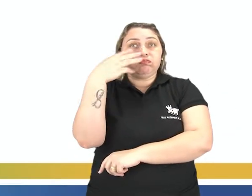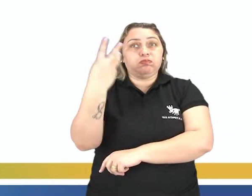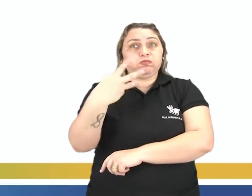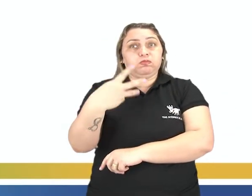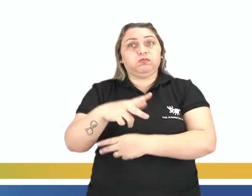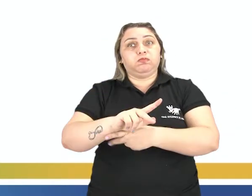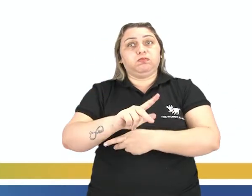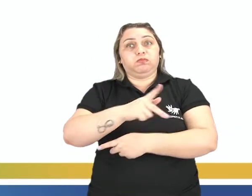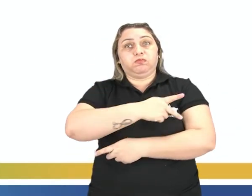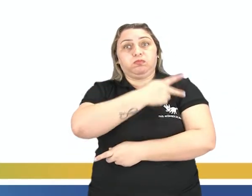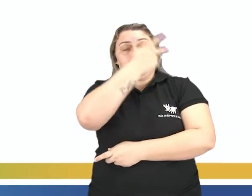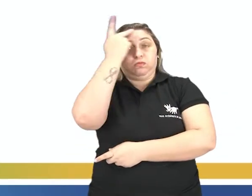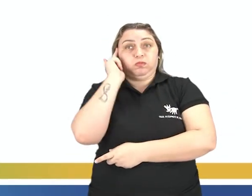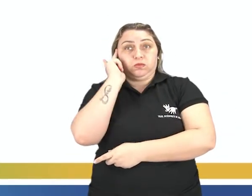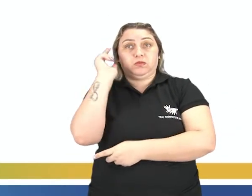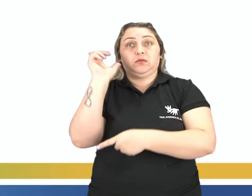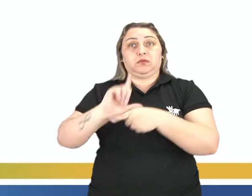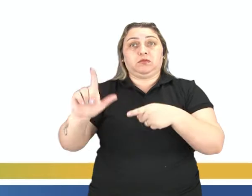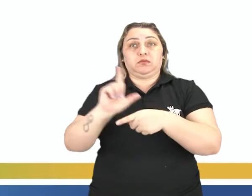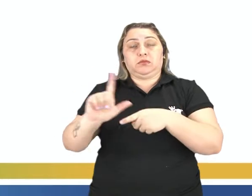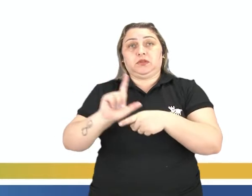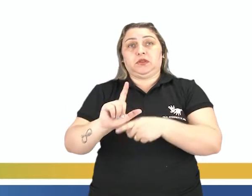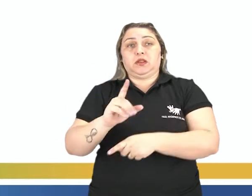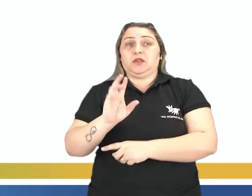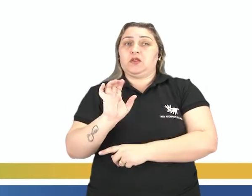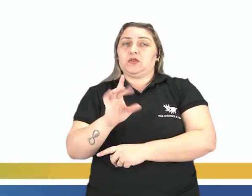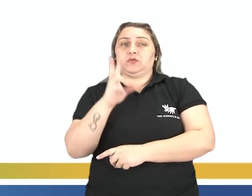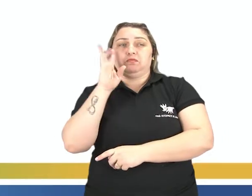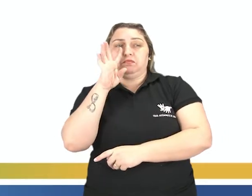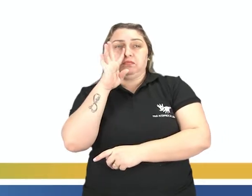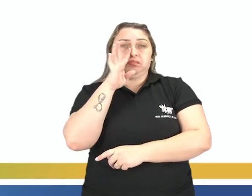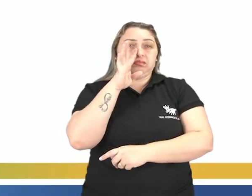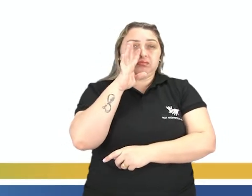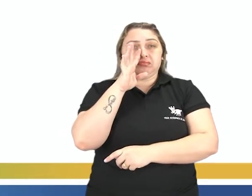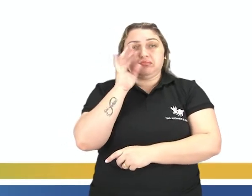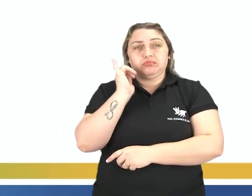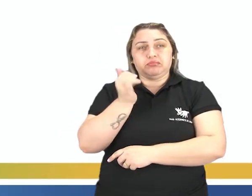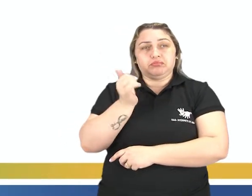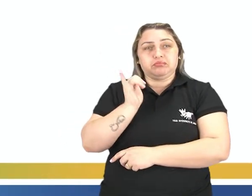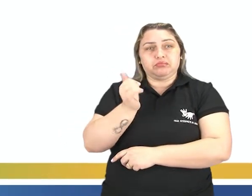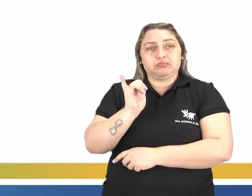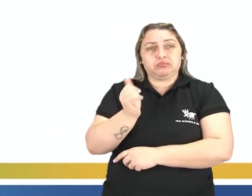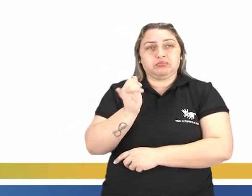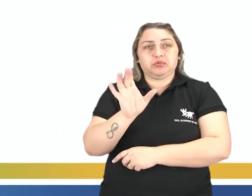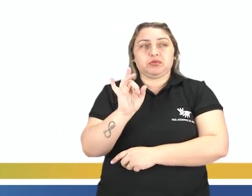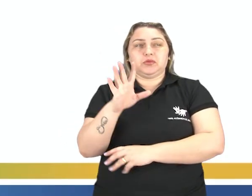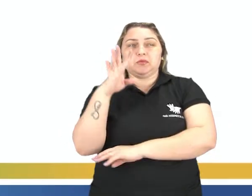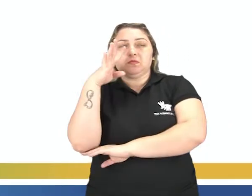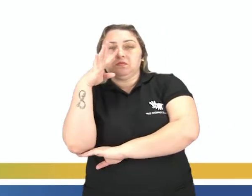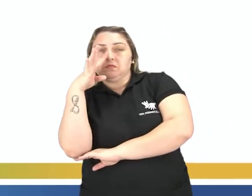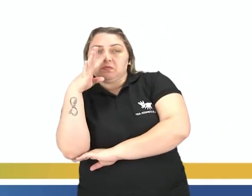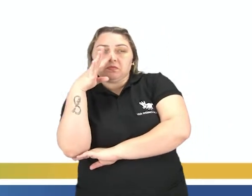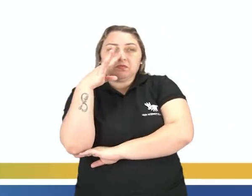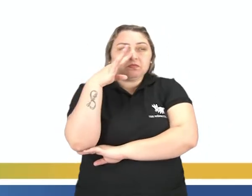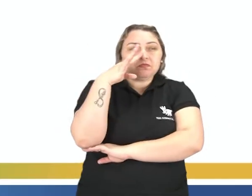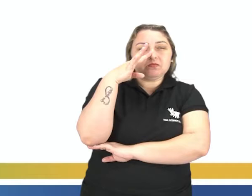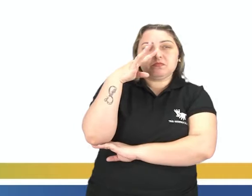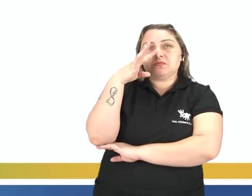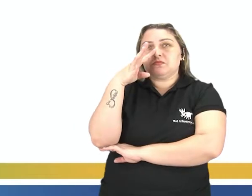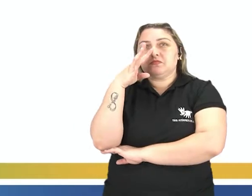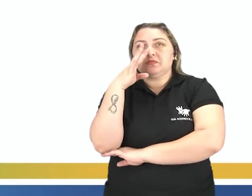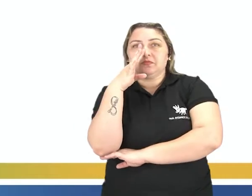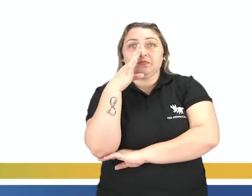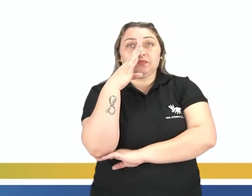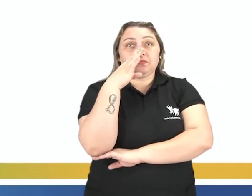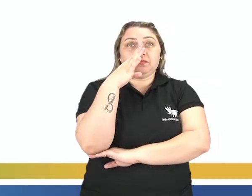Ele pode ser observador, que vai estar na terceira pessoa, ele vai estar ali na história, né,